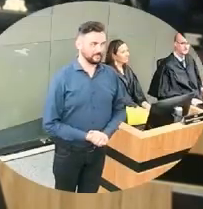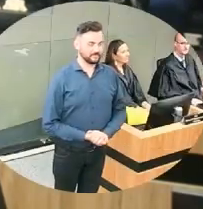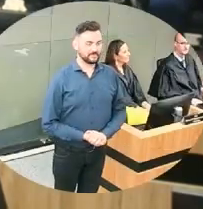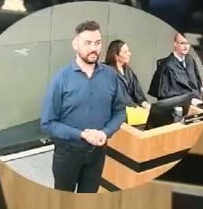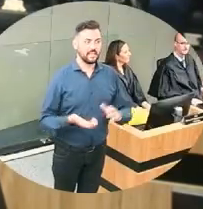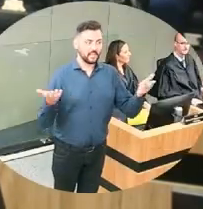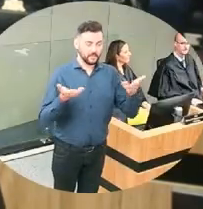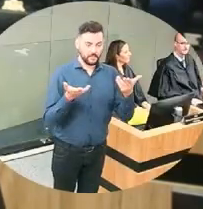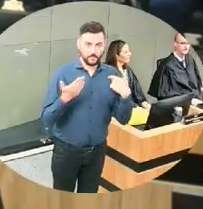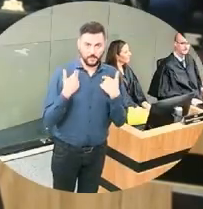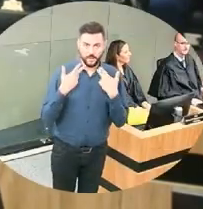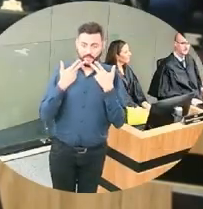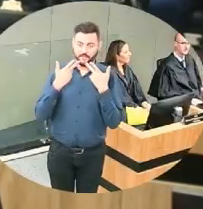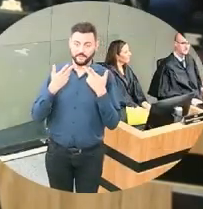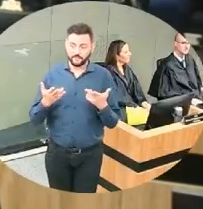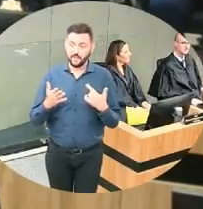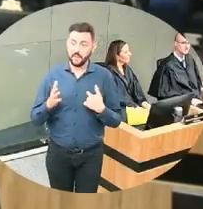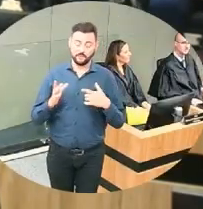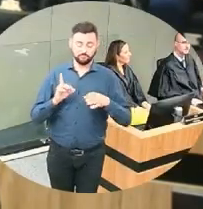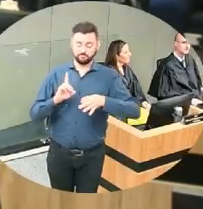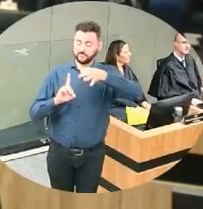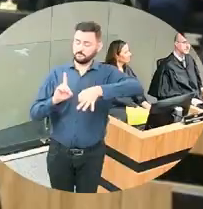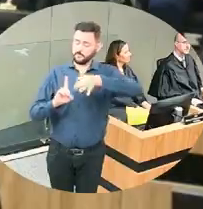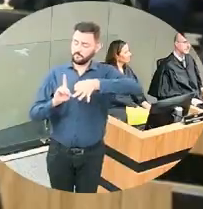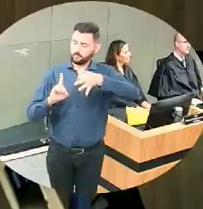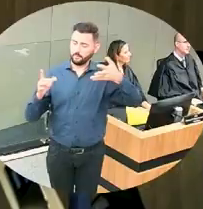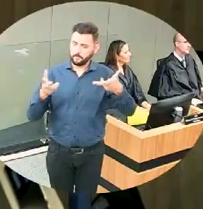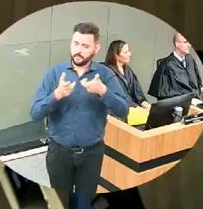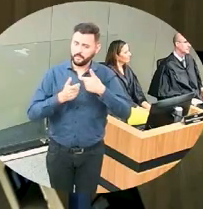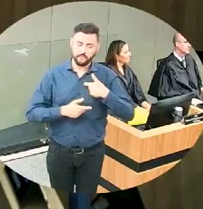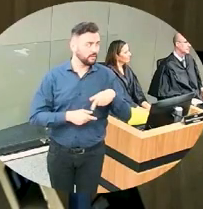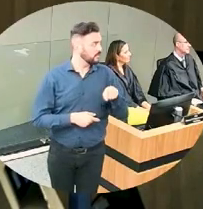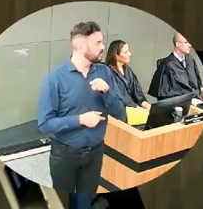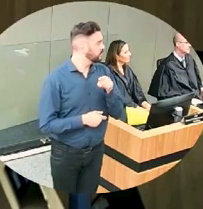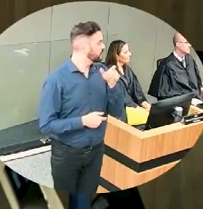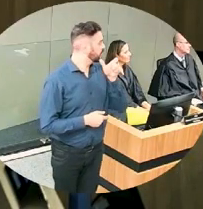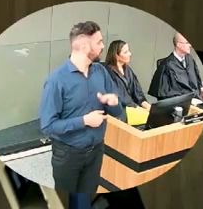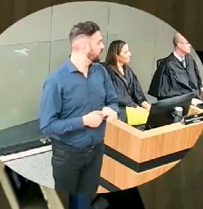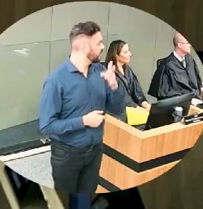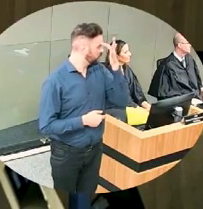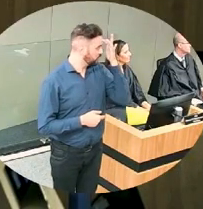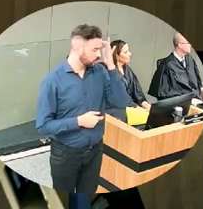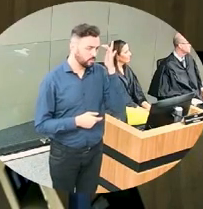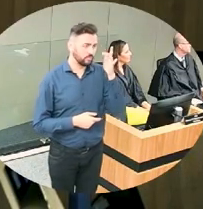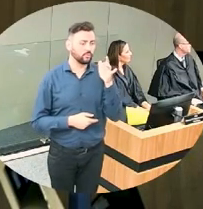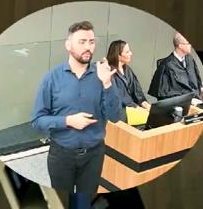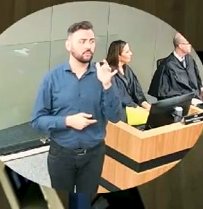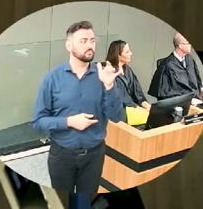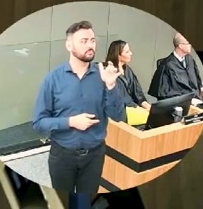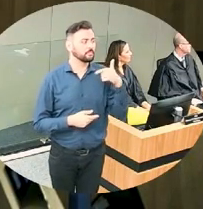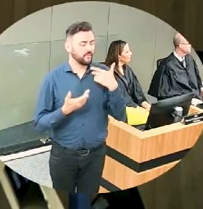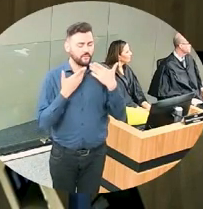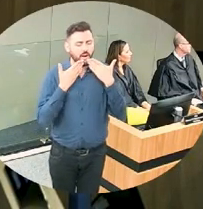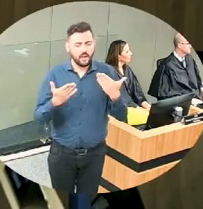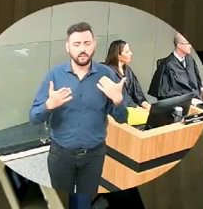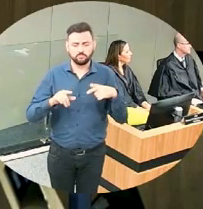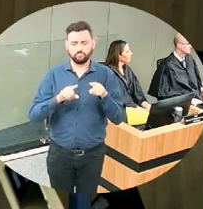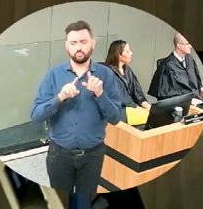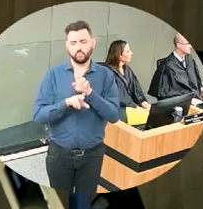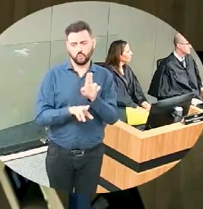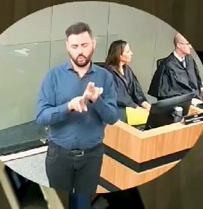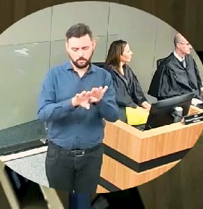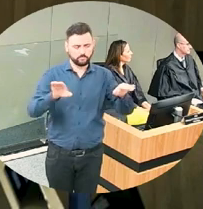concedo a palavra ao excelentíssimo Desembargador do trabalho univaldo stanev para falar em nome da